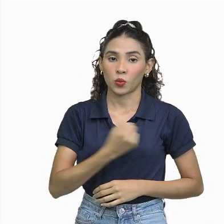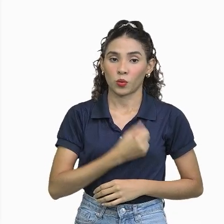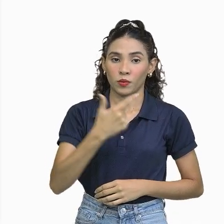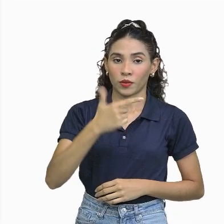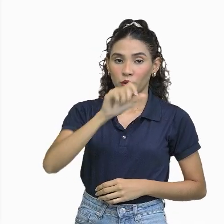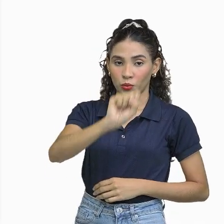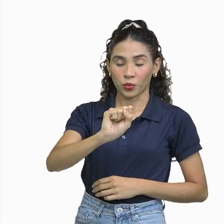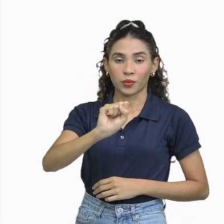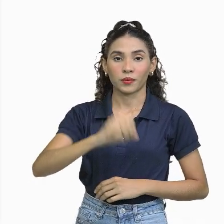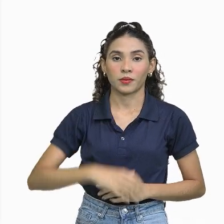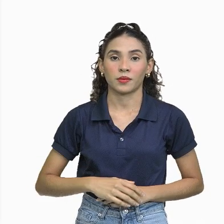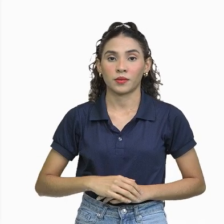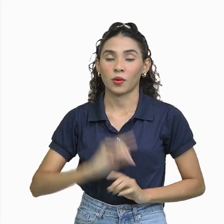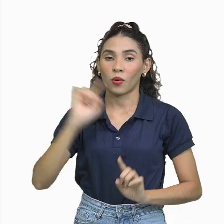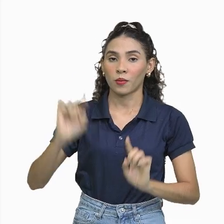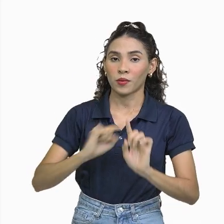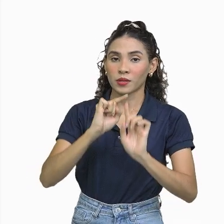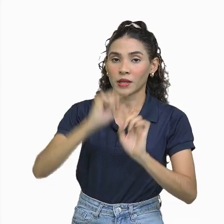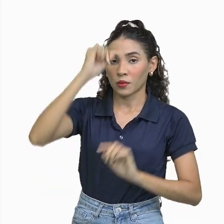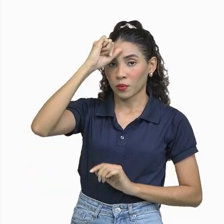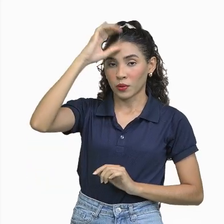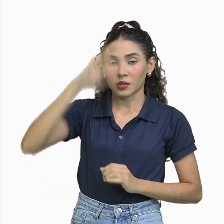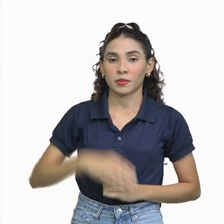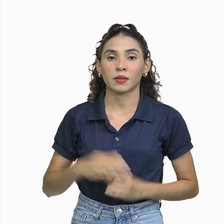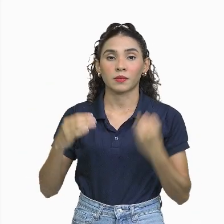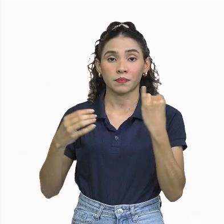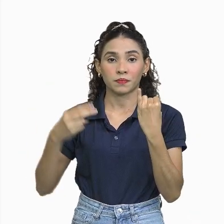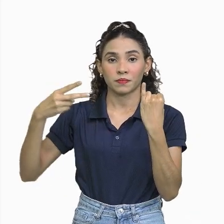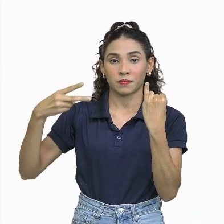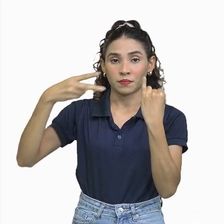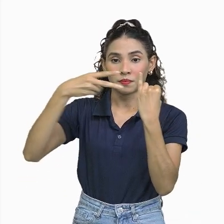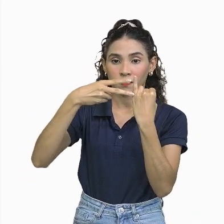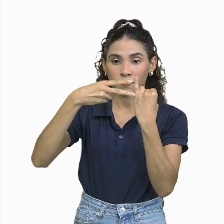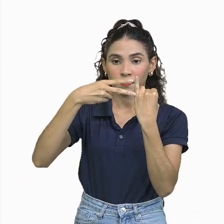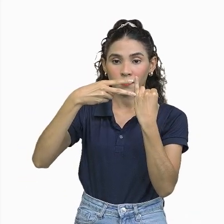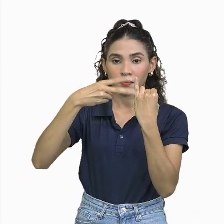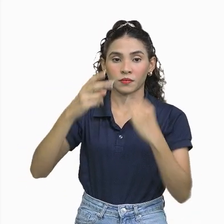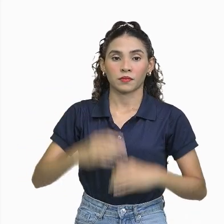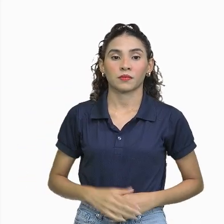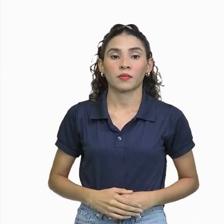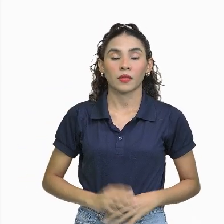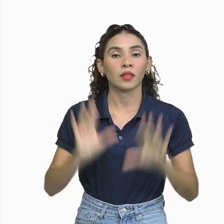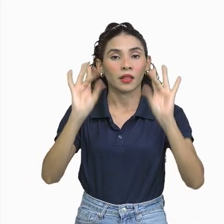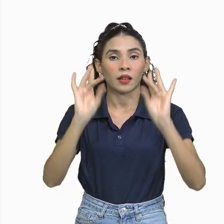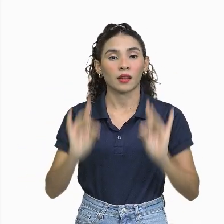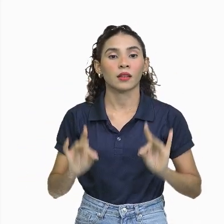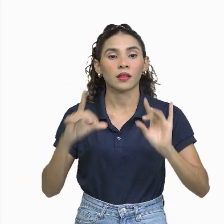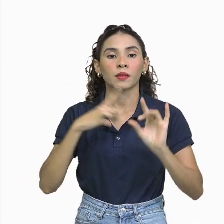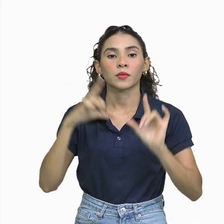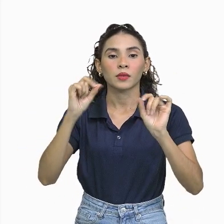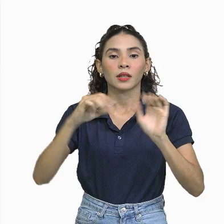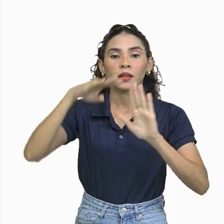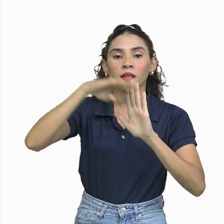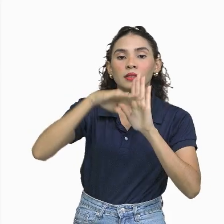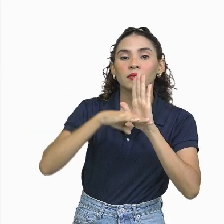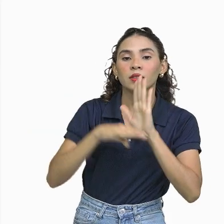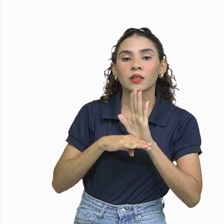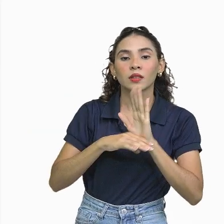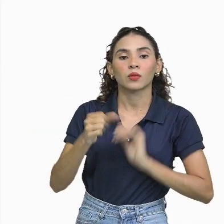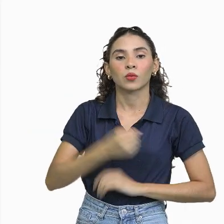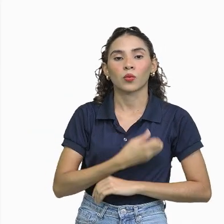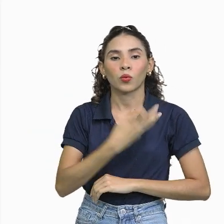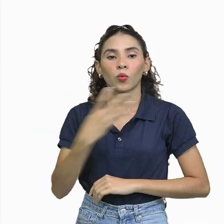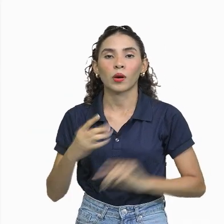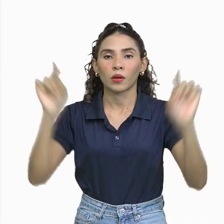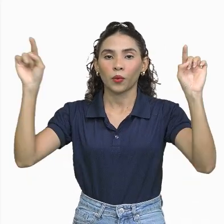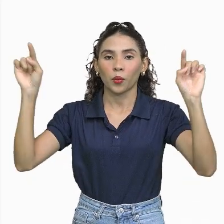número 28, o objeto de conhecimento, polígonos. Detalhamento, classificações quanto ao